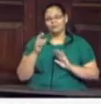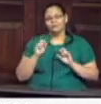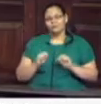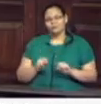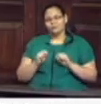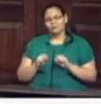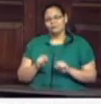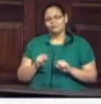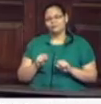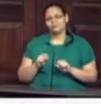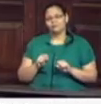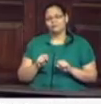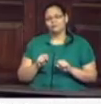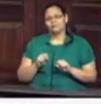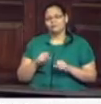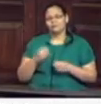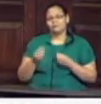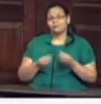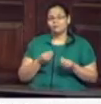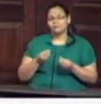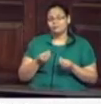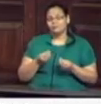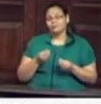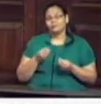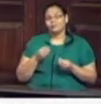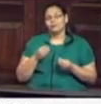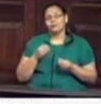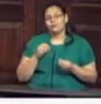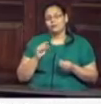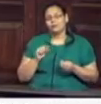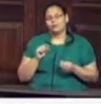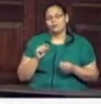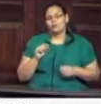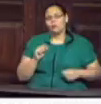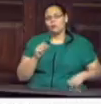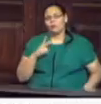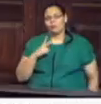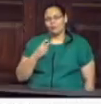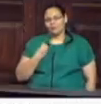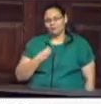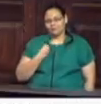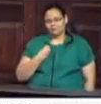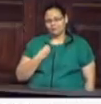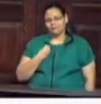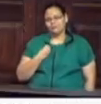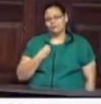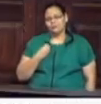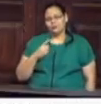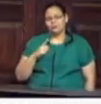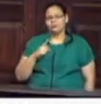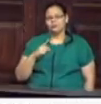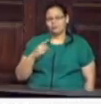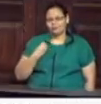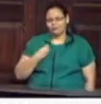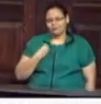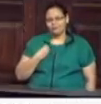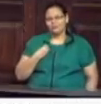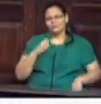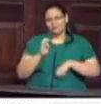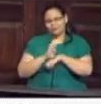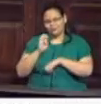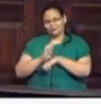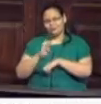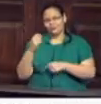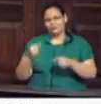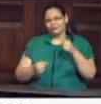como um efeito colateral de inibir a participação do Estado na política social. Há uma discussão clássica, mas